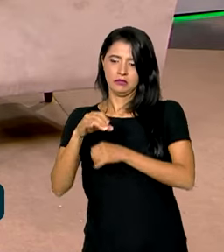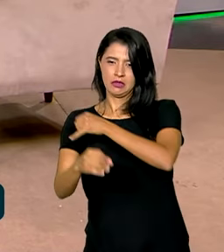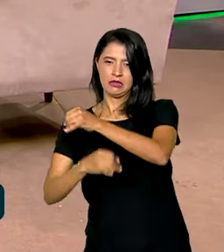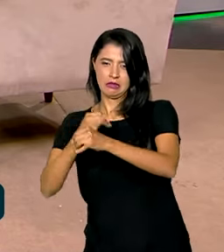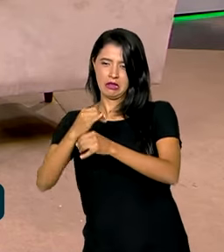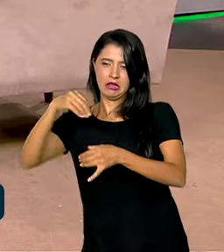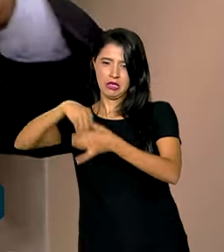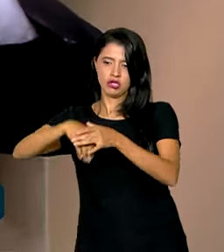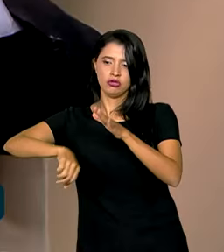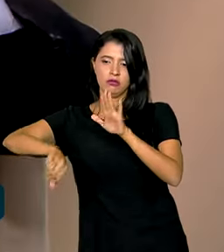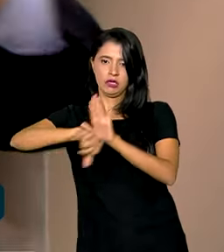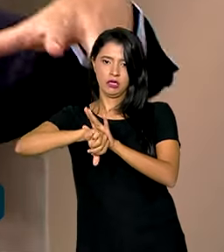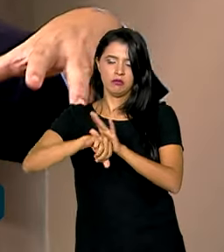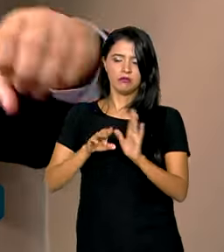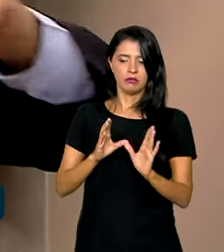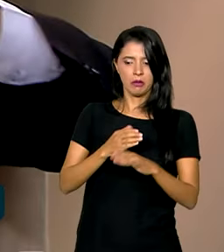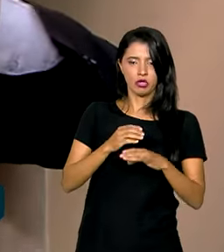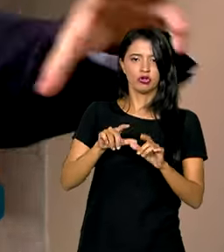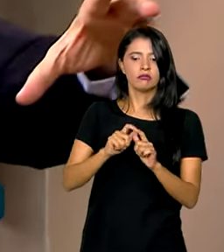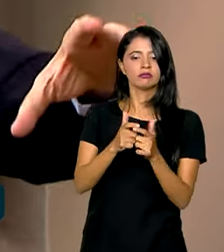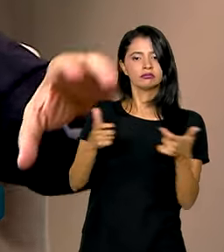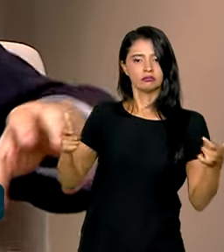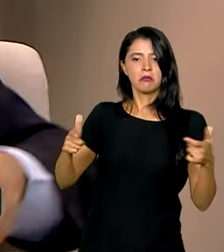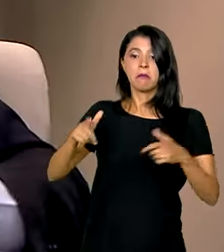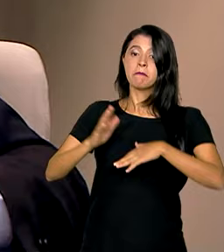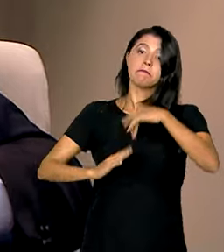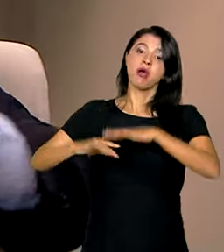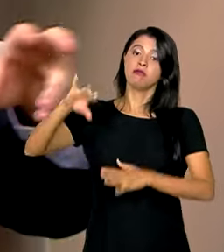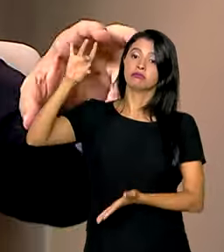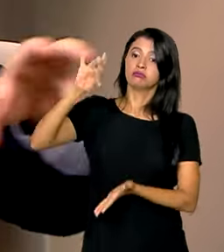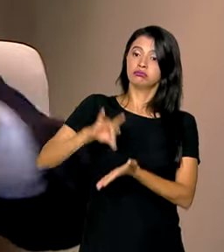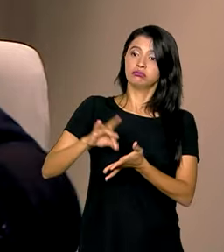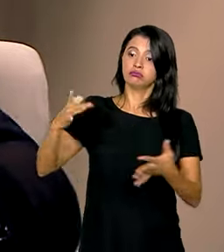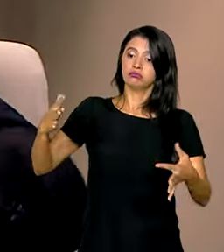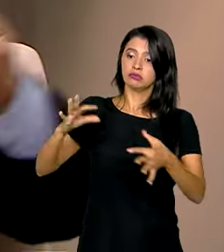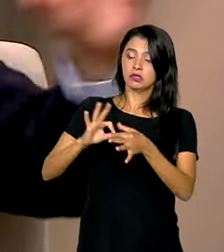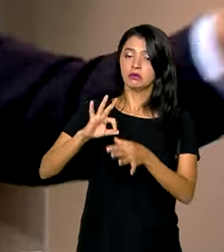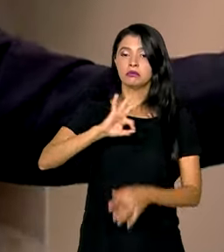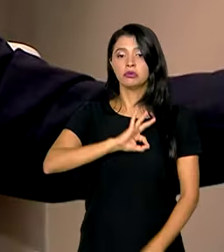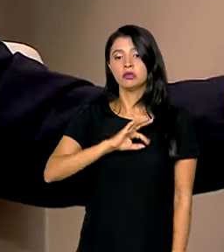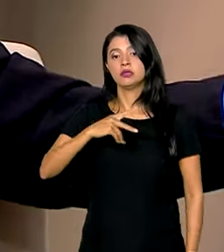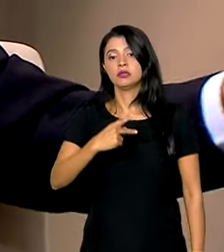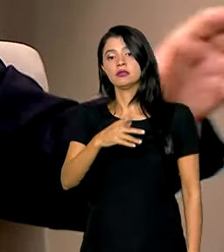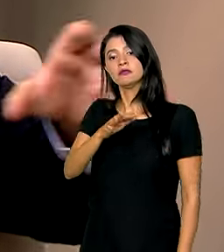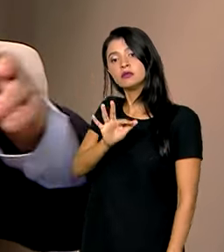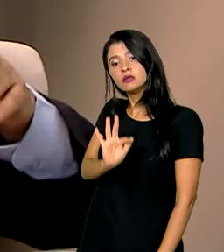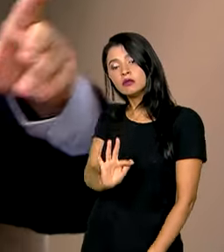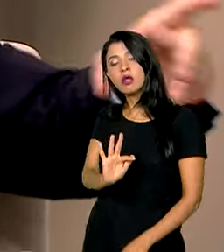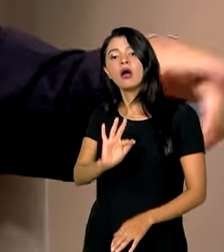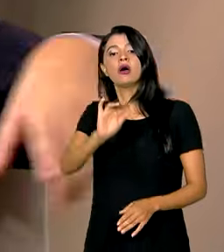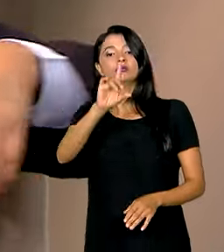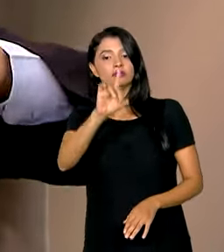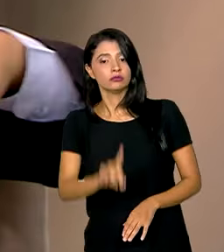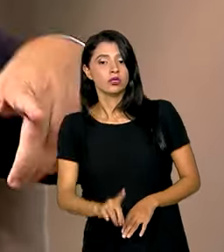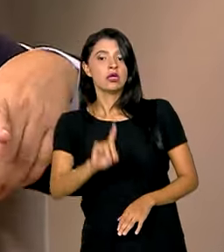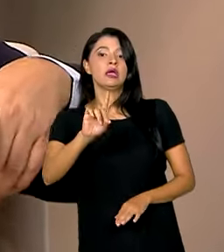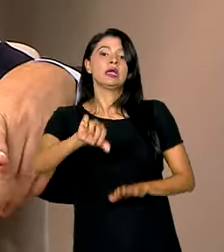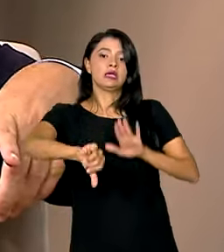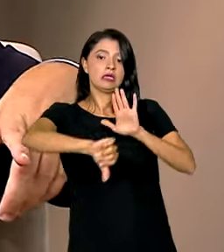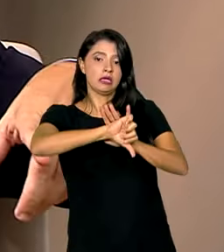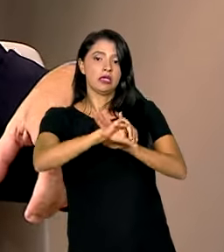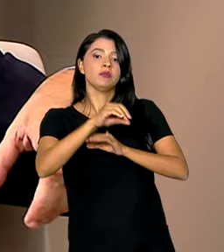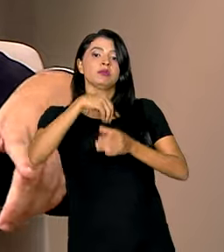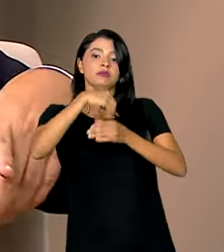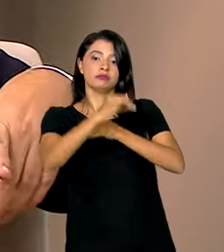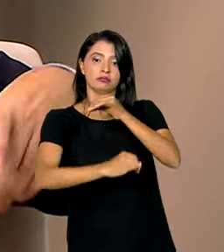foi ampliado, tem mais eficiência, mais integração da Polícia Federal com sua Diretoria de Crimes